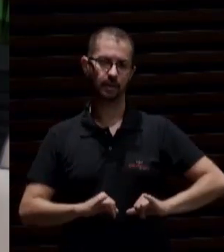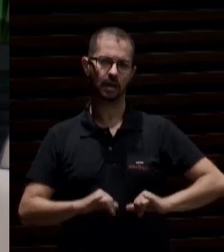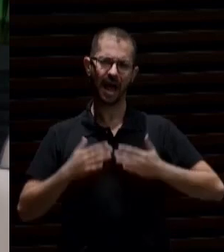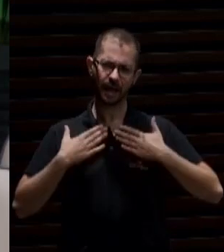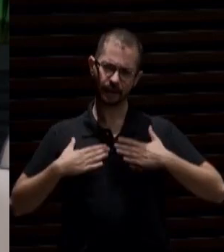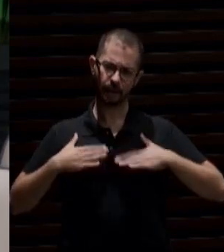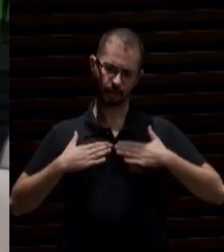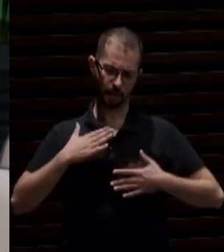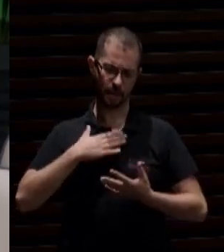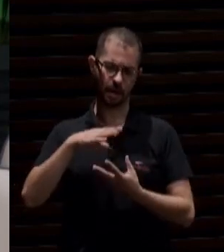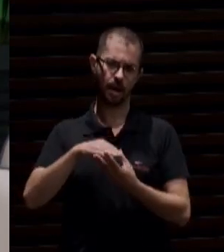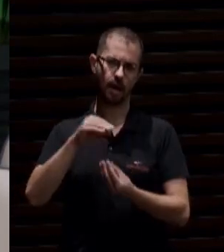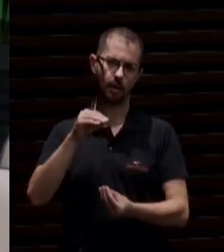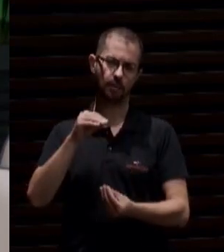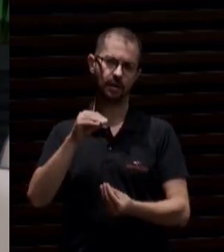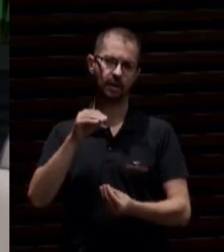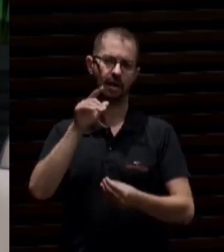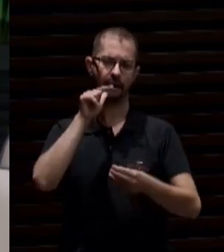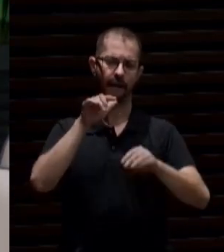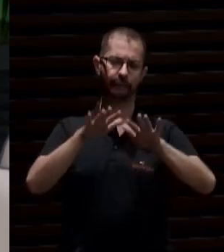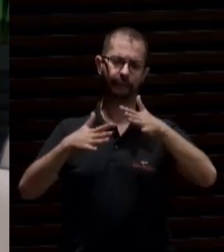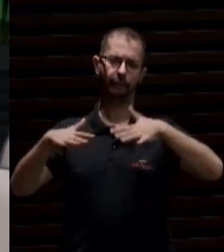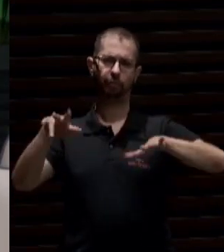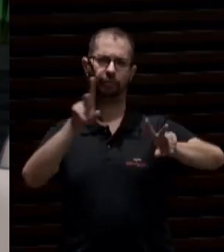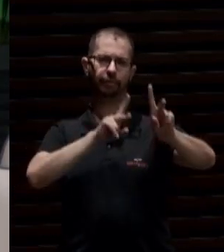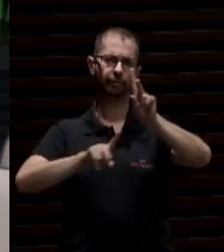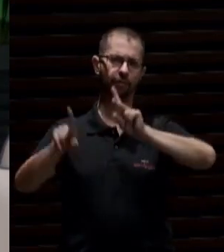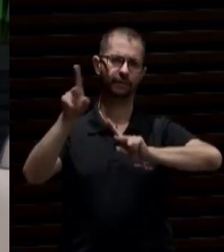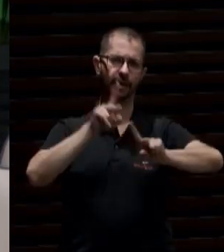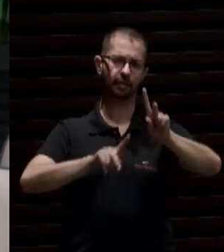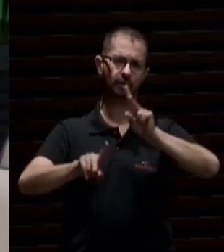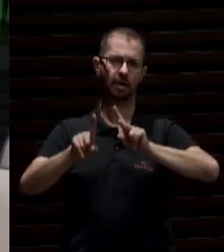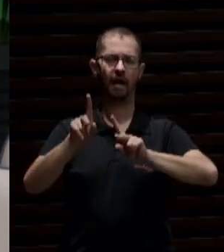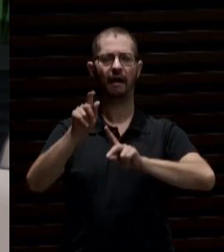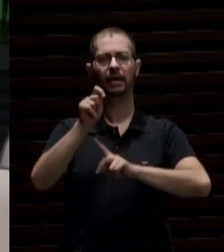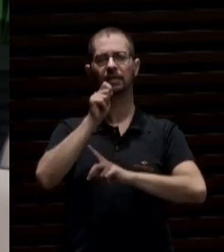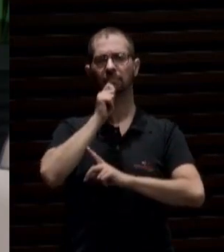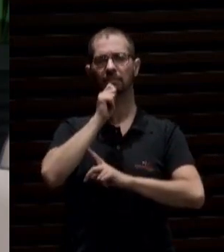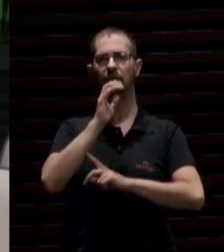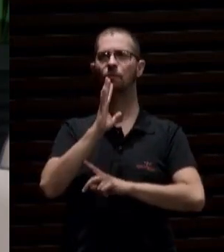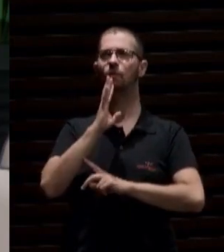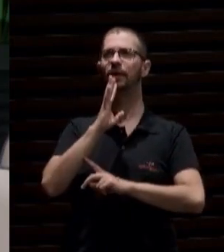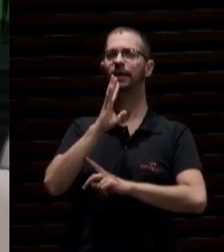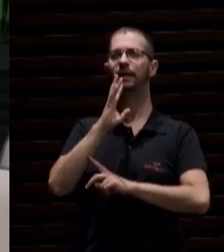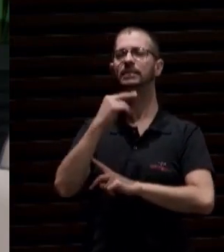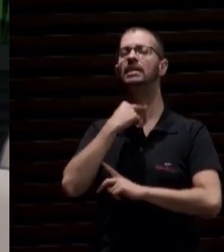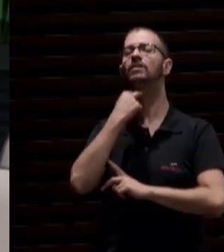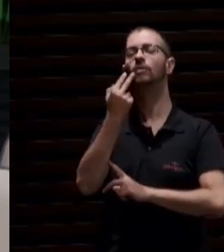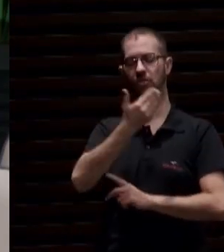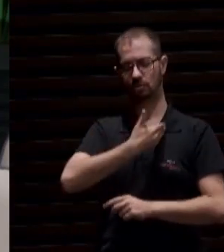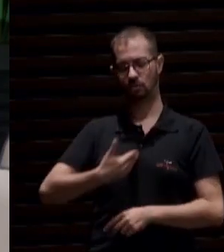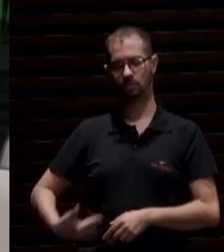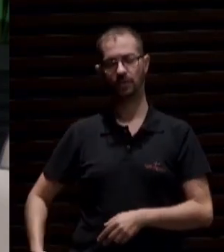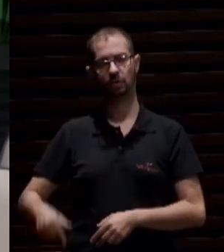Aquieta-te, minha alma. As ondas e os ventos ainda conhecem a voz daquele que os governou enquanto ele habitou na terra.